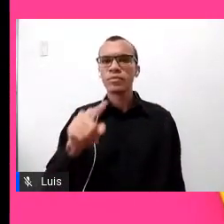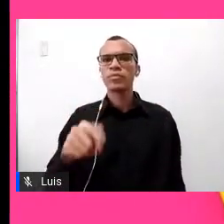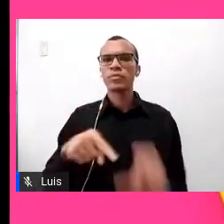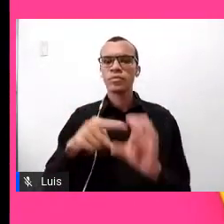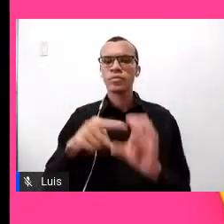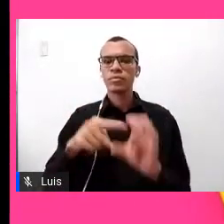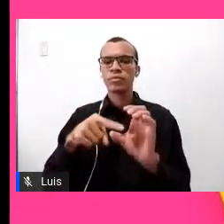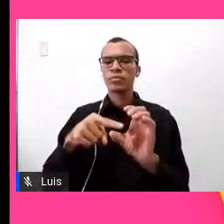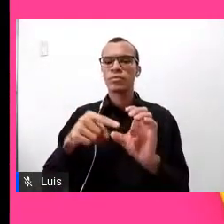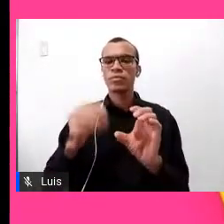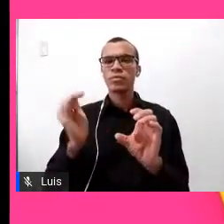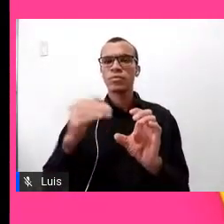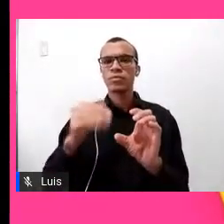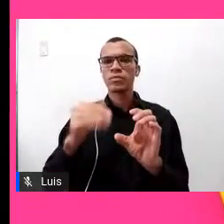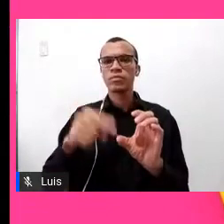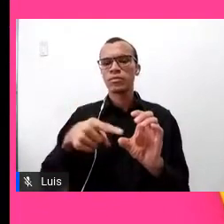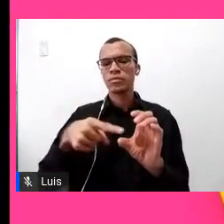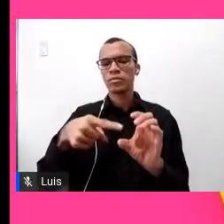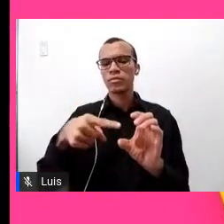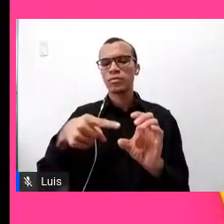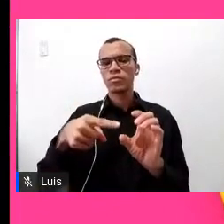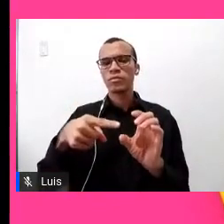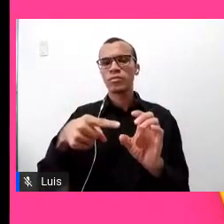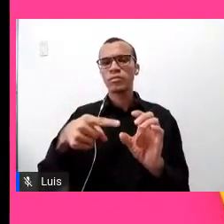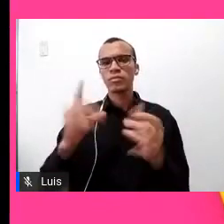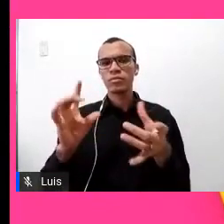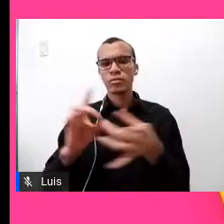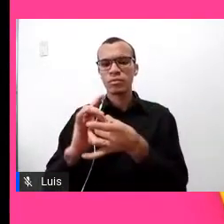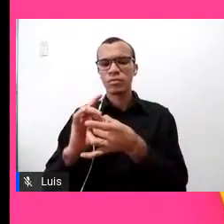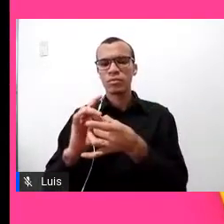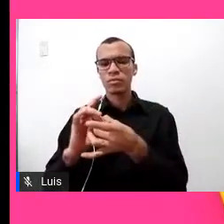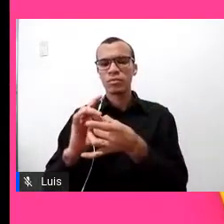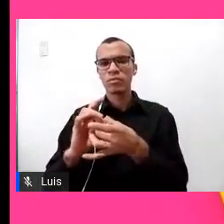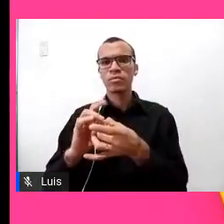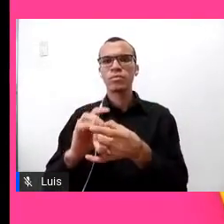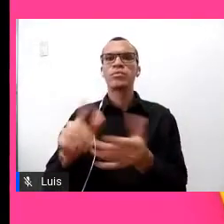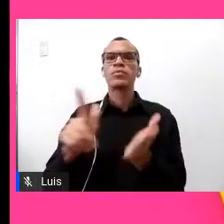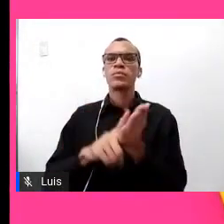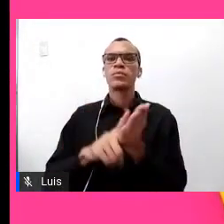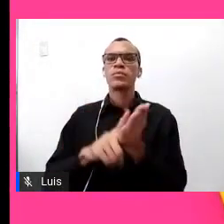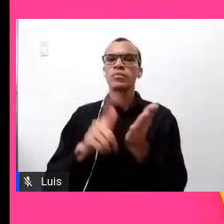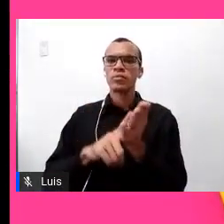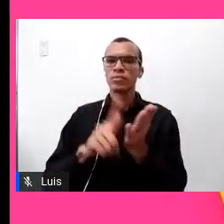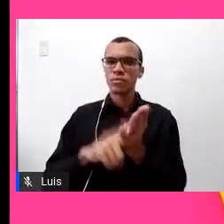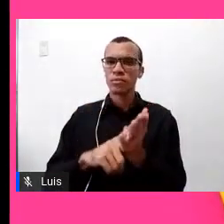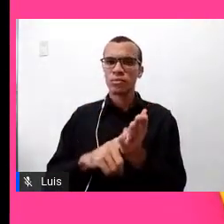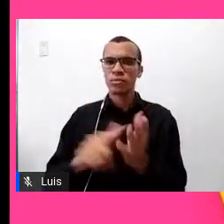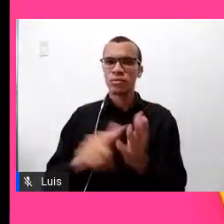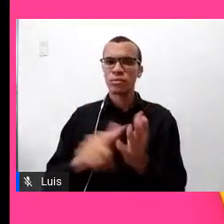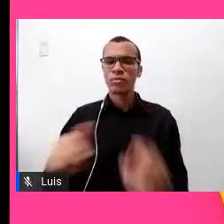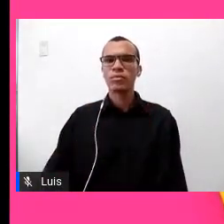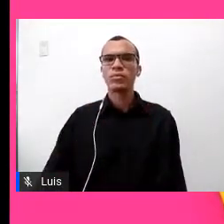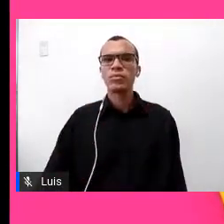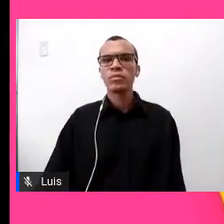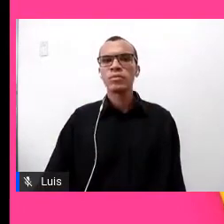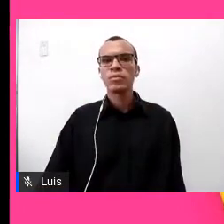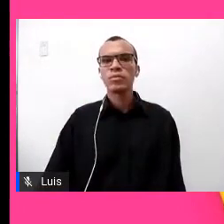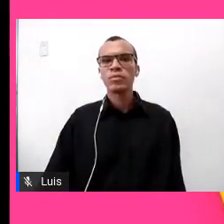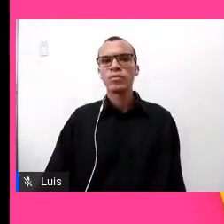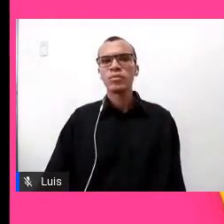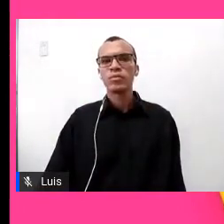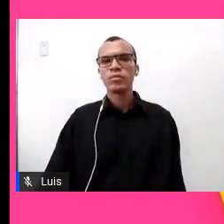onde gira, eu vou prender um pedaço de papel, no caso uma fita, para que